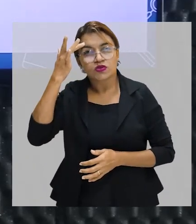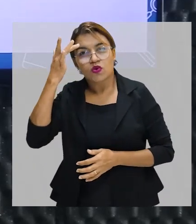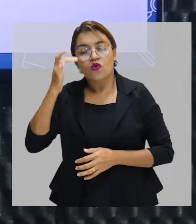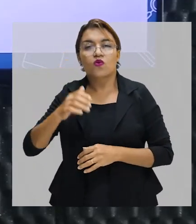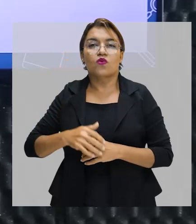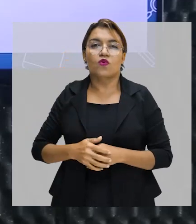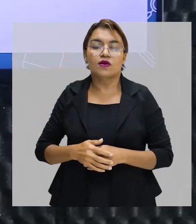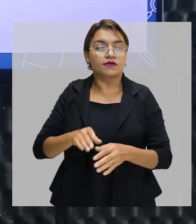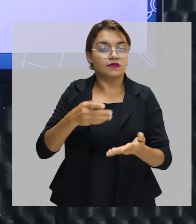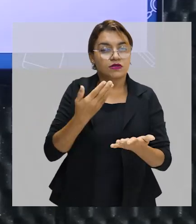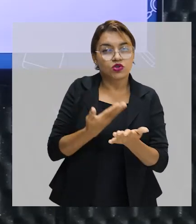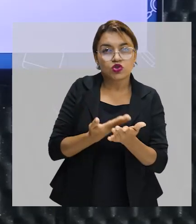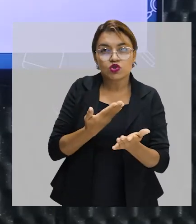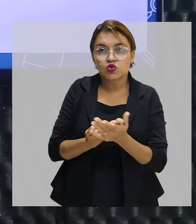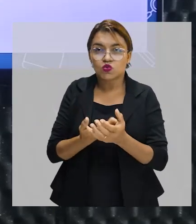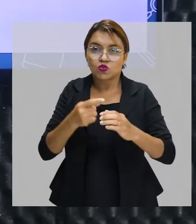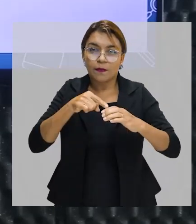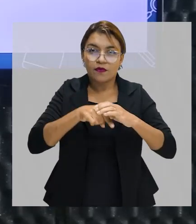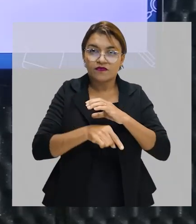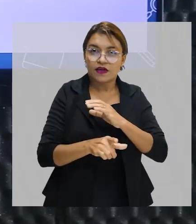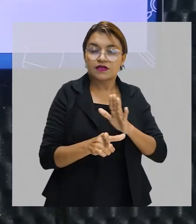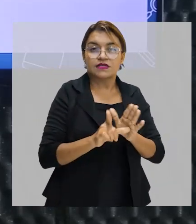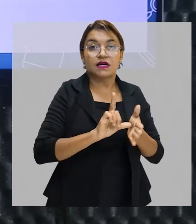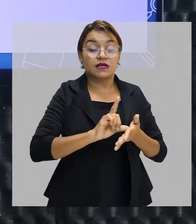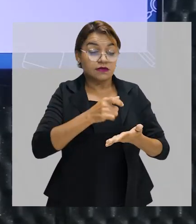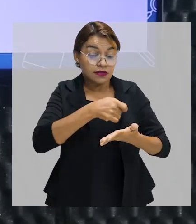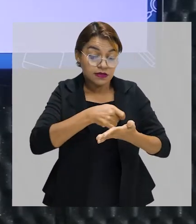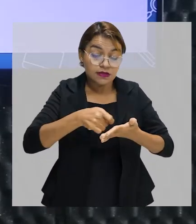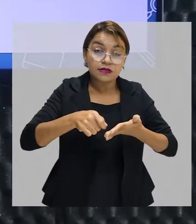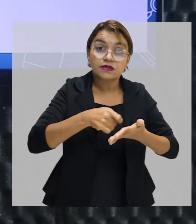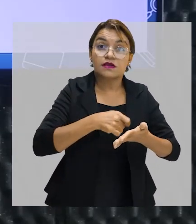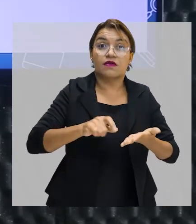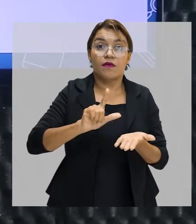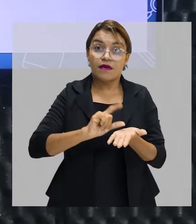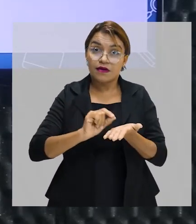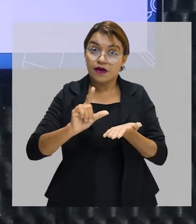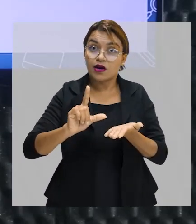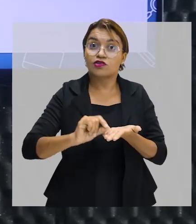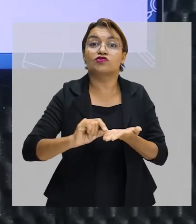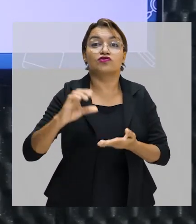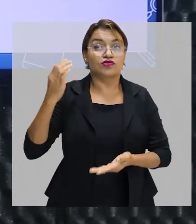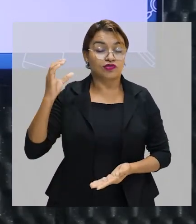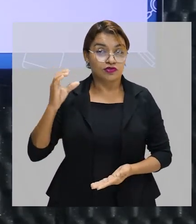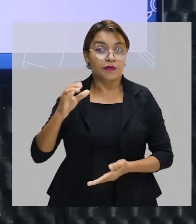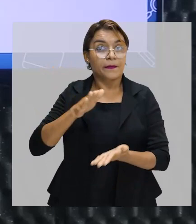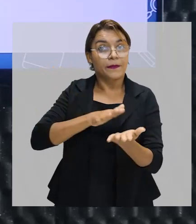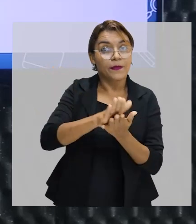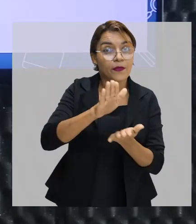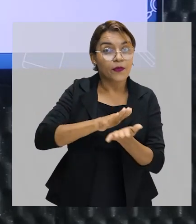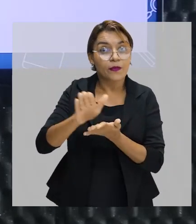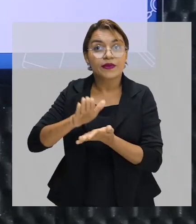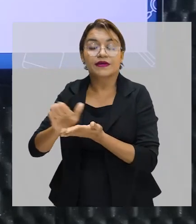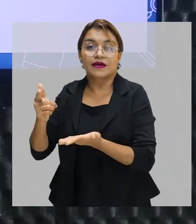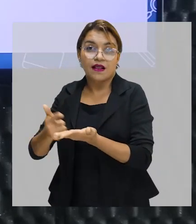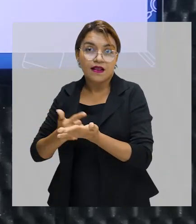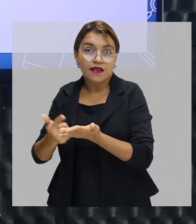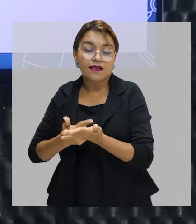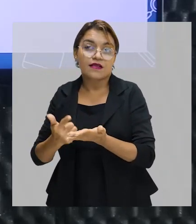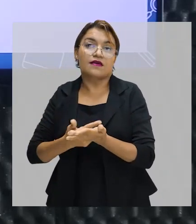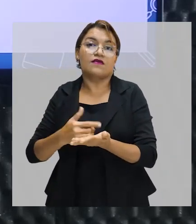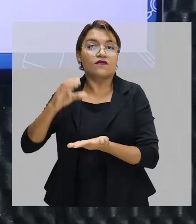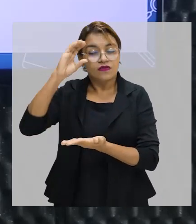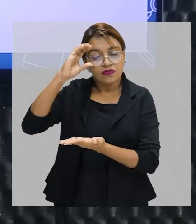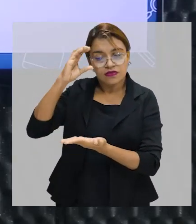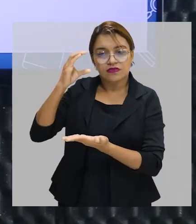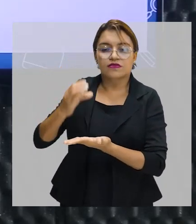a um estudo aprofundado, escreveram artigos científicos, publicaram livro, defenderam teses